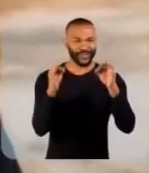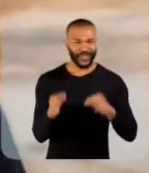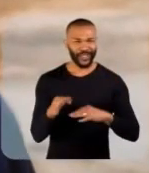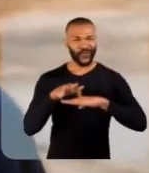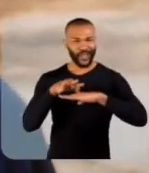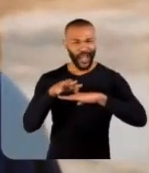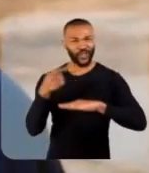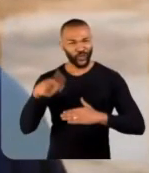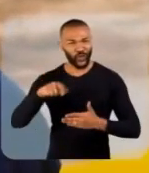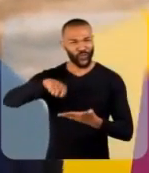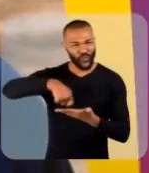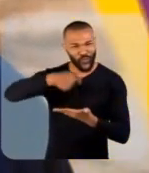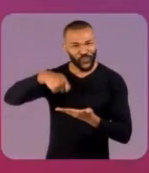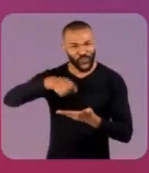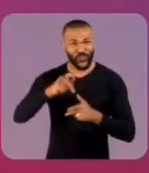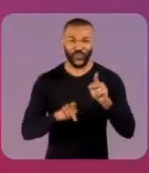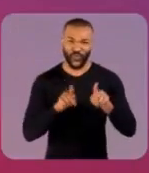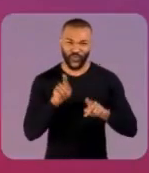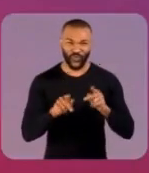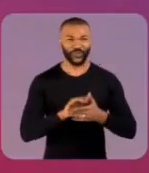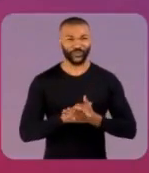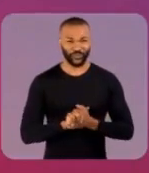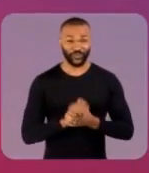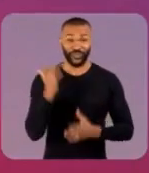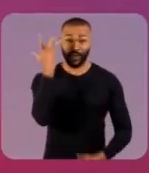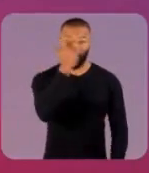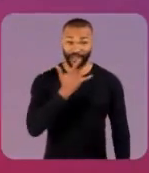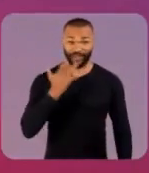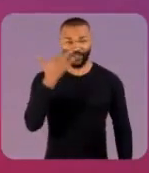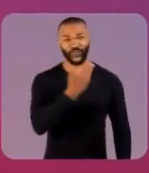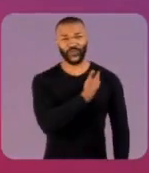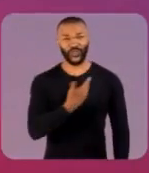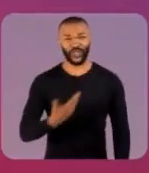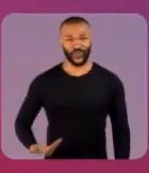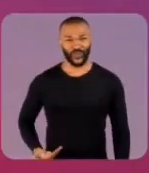a carne de novo na mesa do povo. Haddad governador.